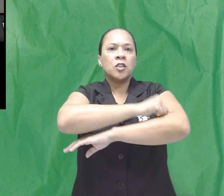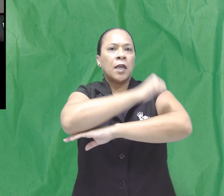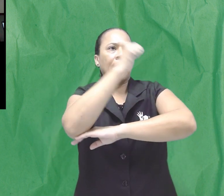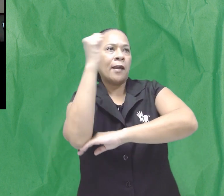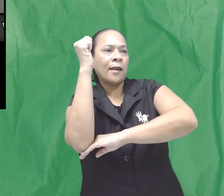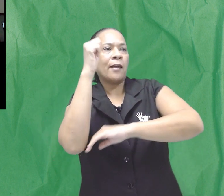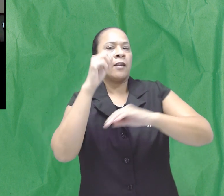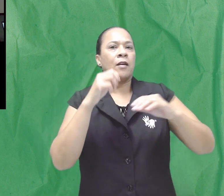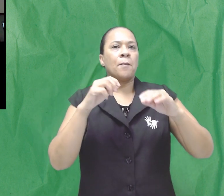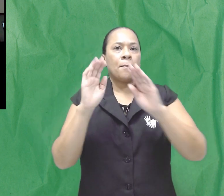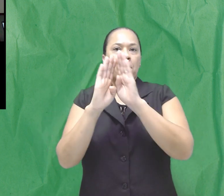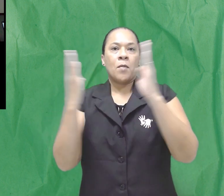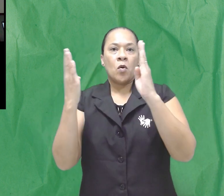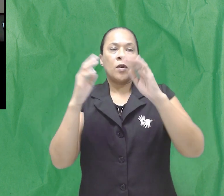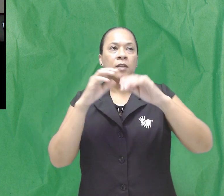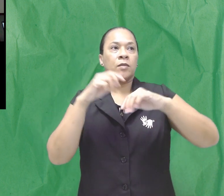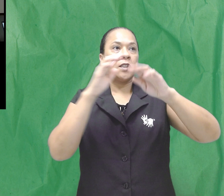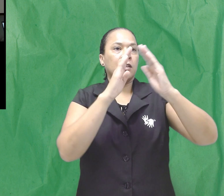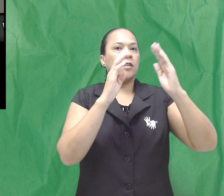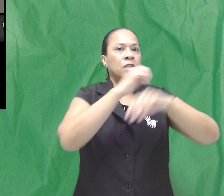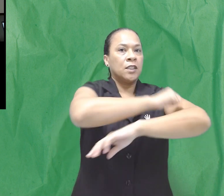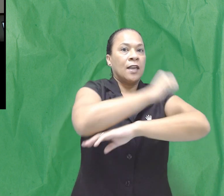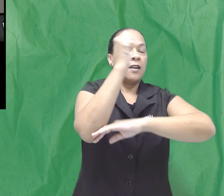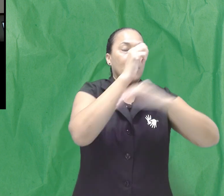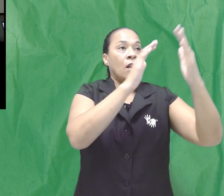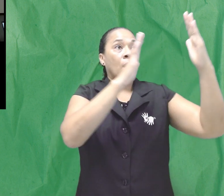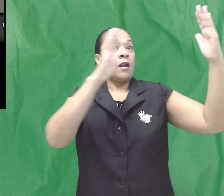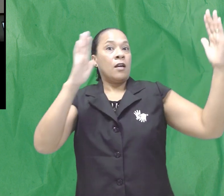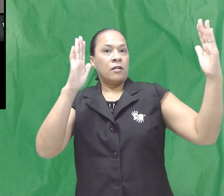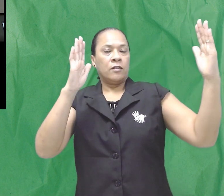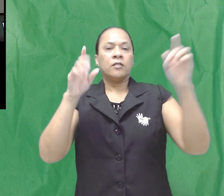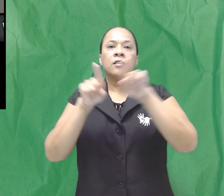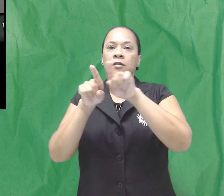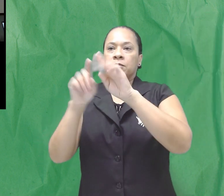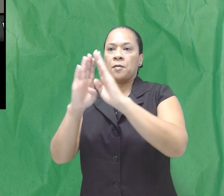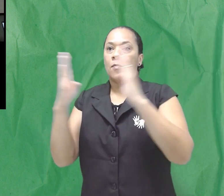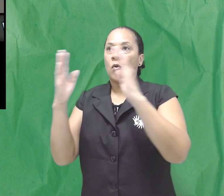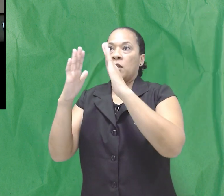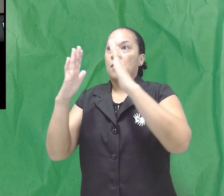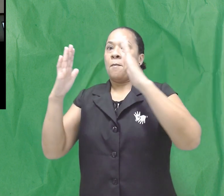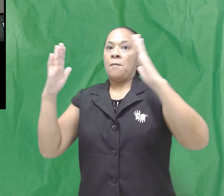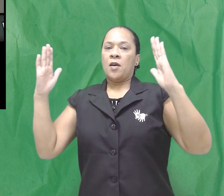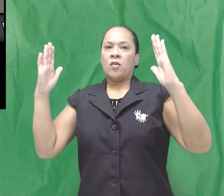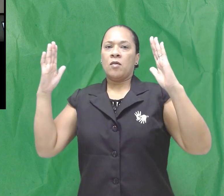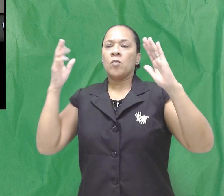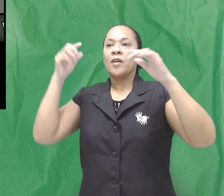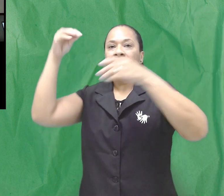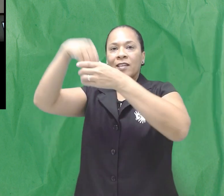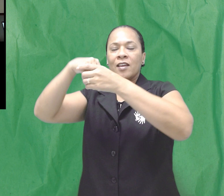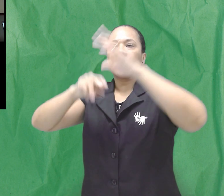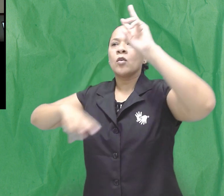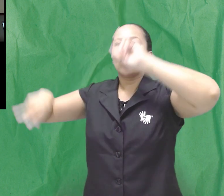ser grandes, né, exatamente para facilitar a ventilação, né, deixar um espaço mais